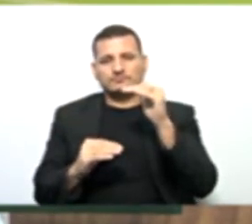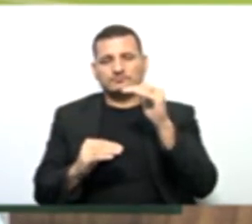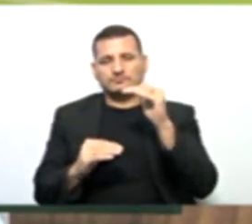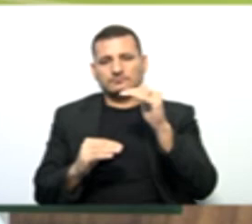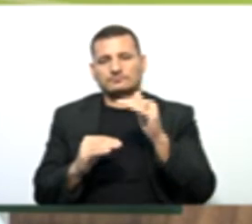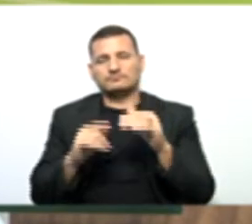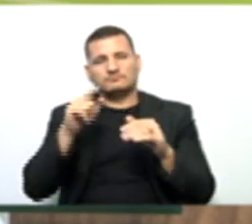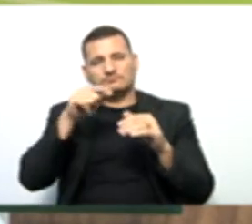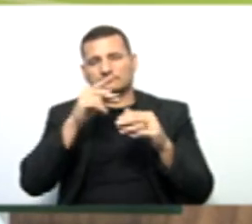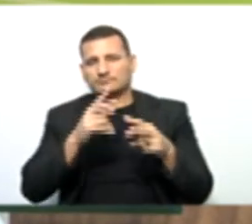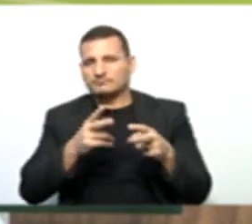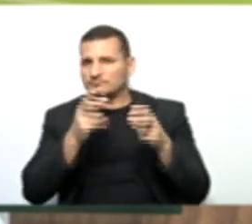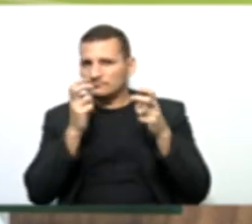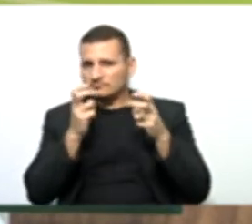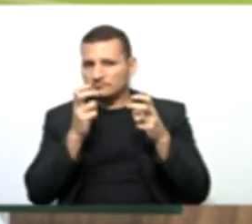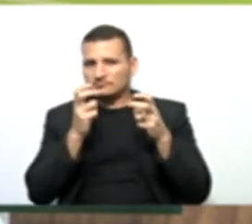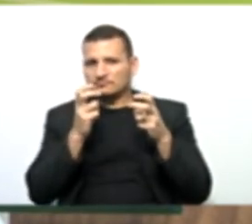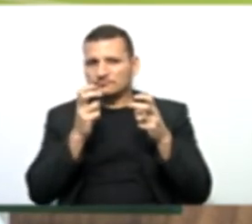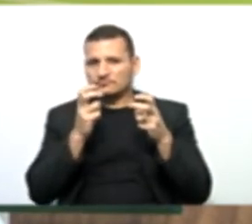pode perceber.